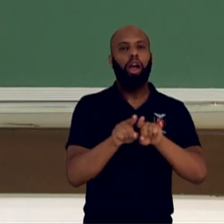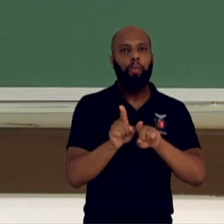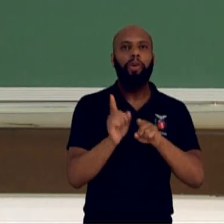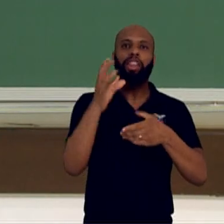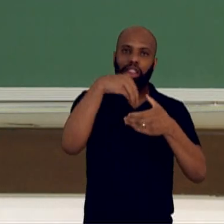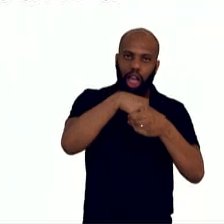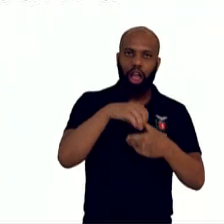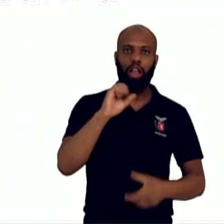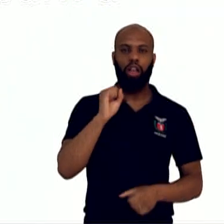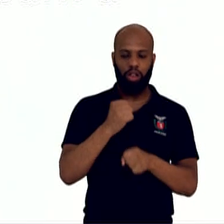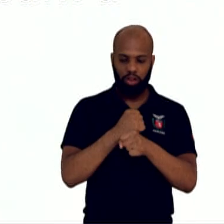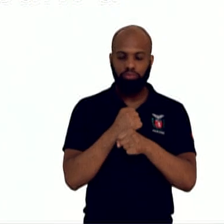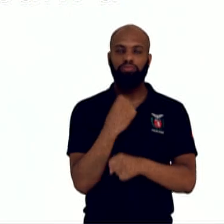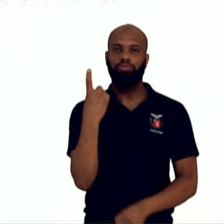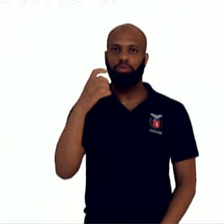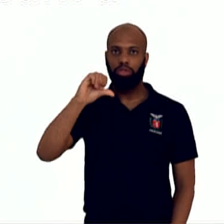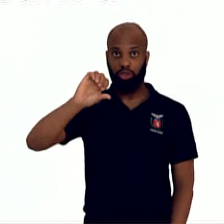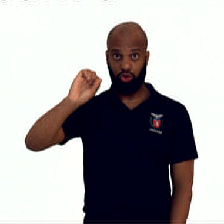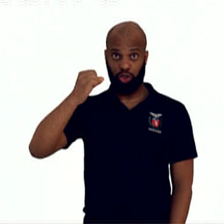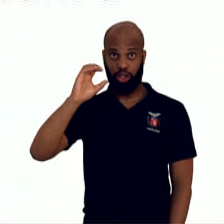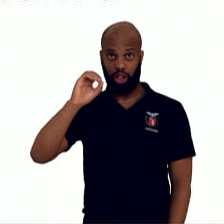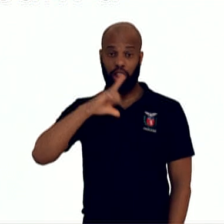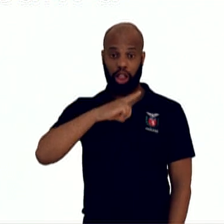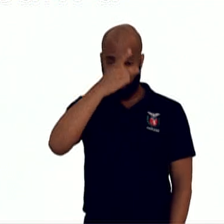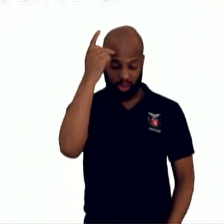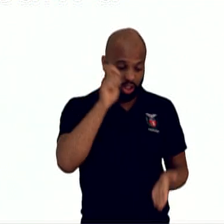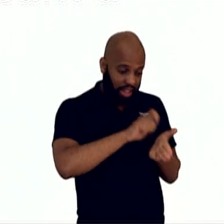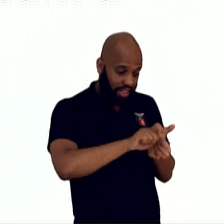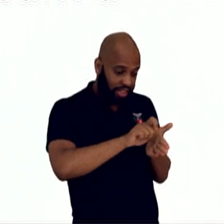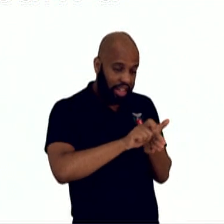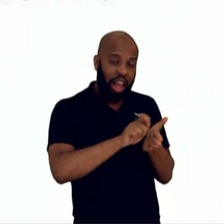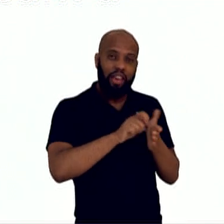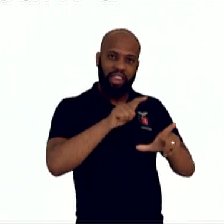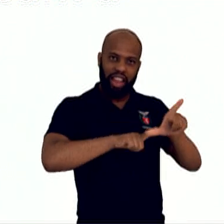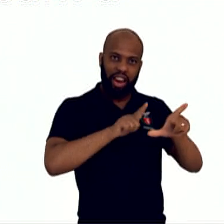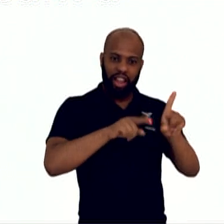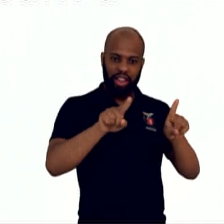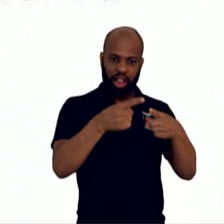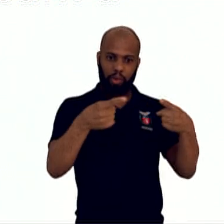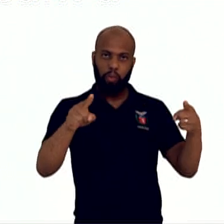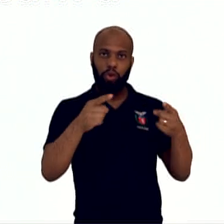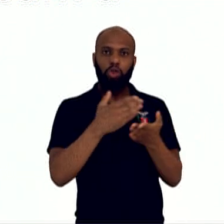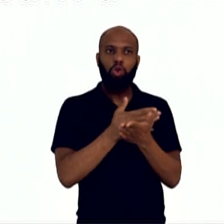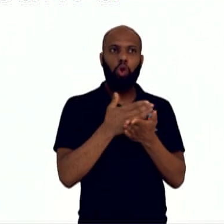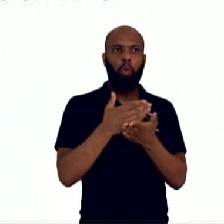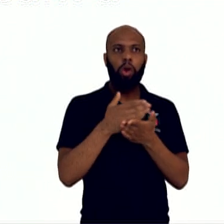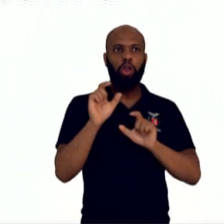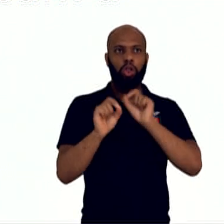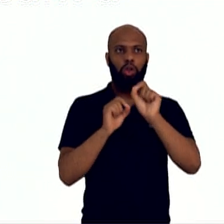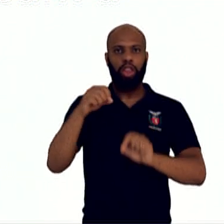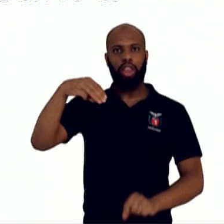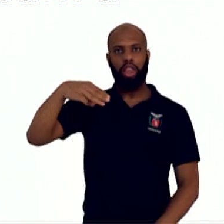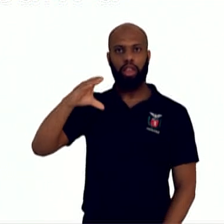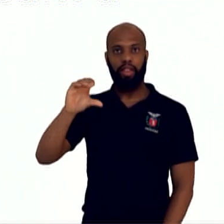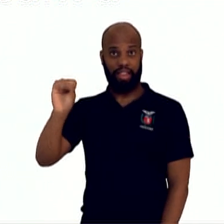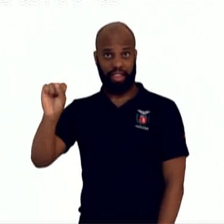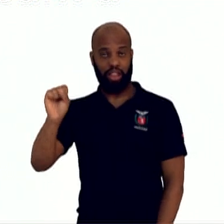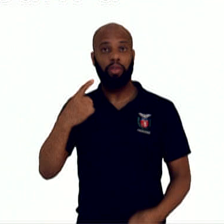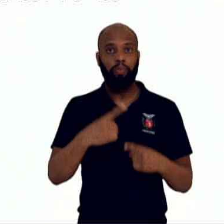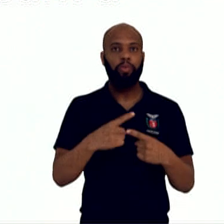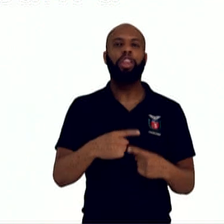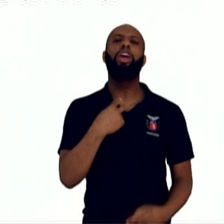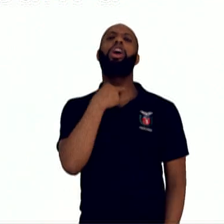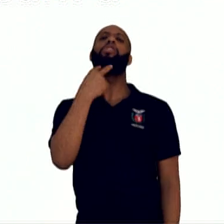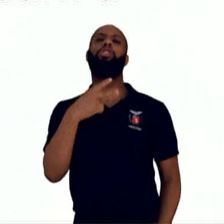anos 80 que os compositores das músicas assumem a identidade de MCs. A voz dos DJs passam a